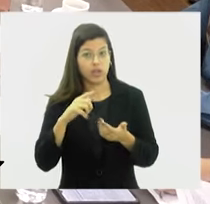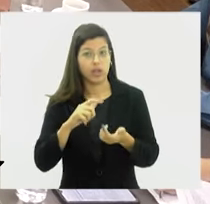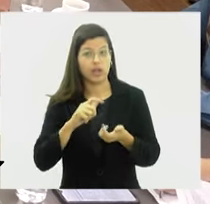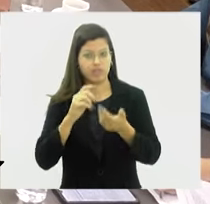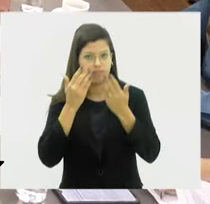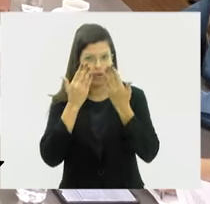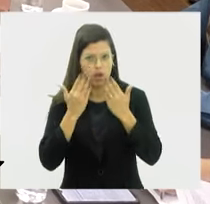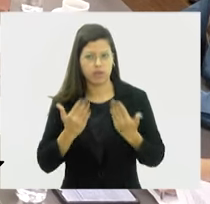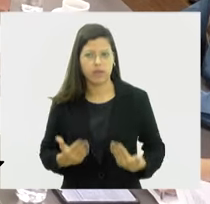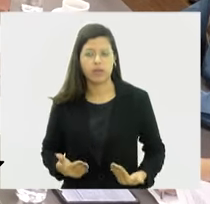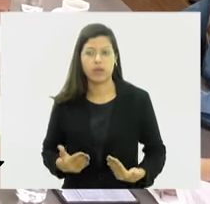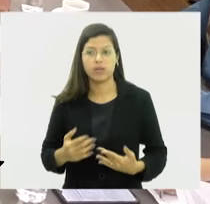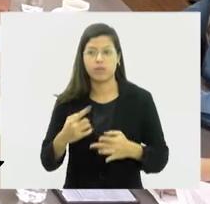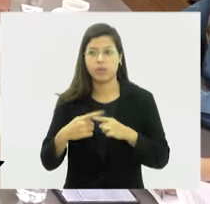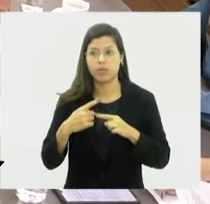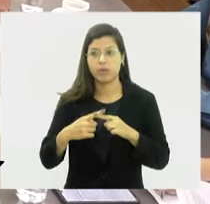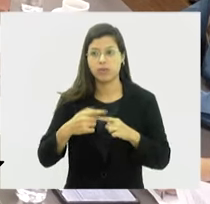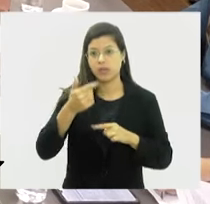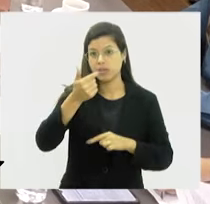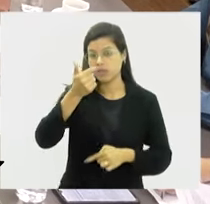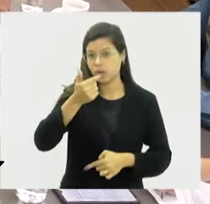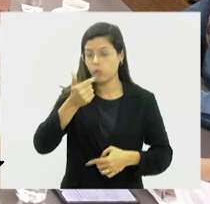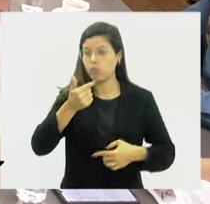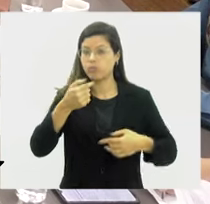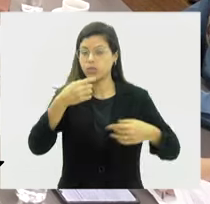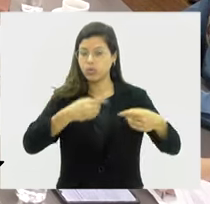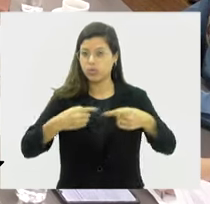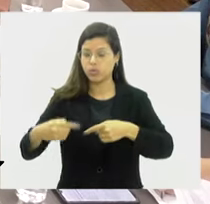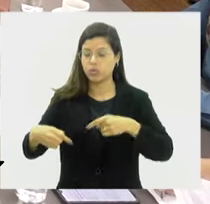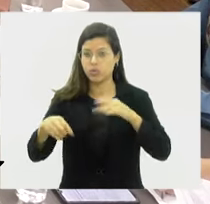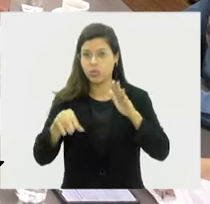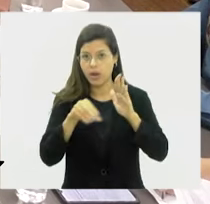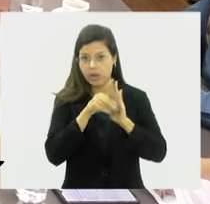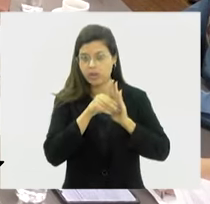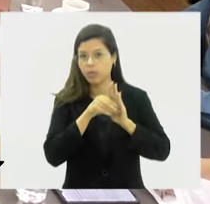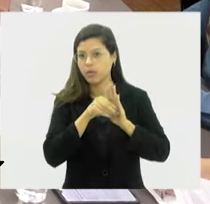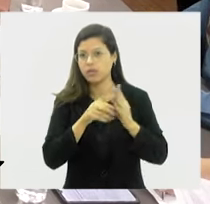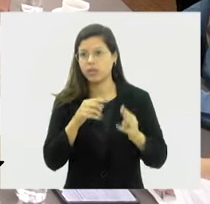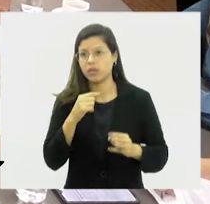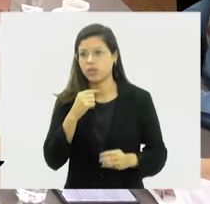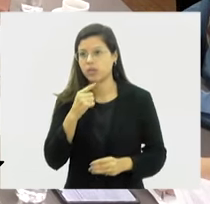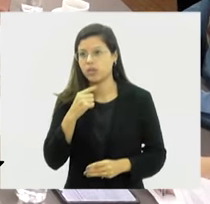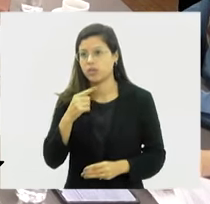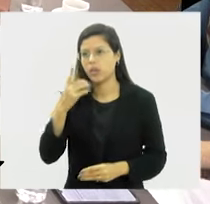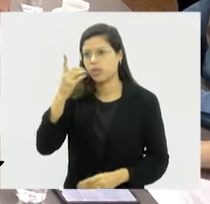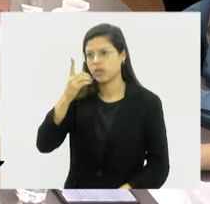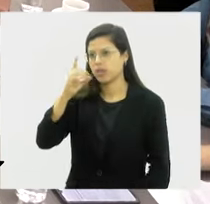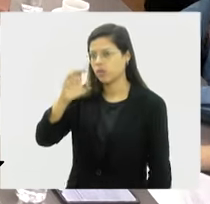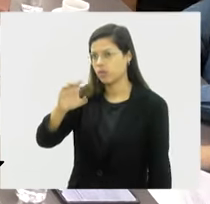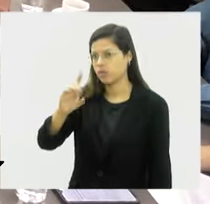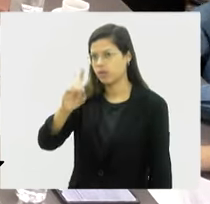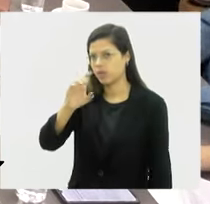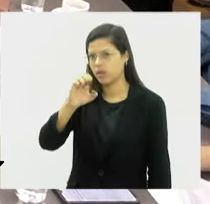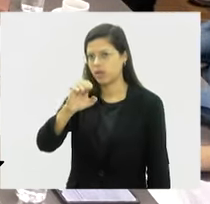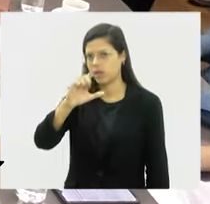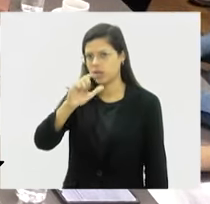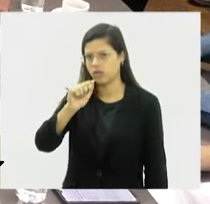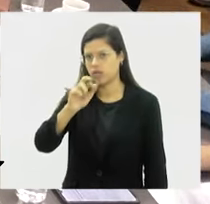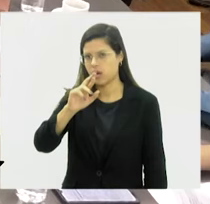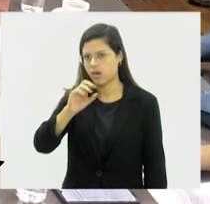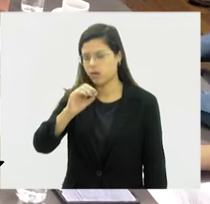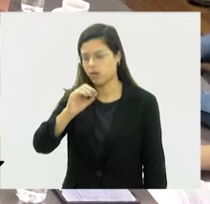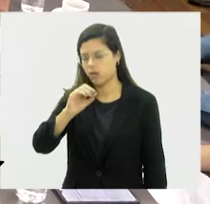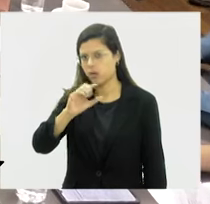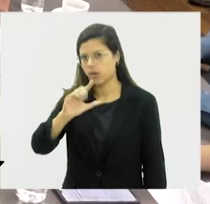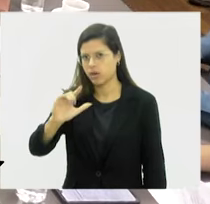segunda discutindo as emendas. Então, não, a gente não conseguiria... Deputado Delaroli, bem-vindo.